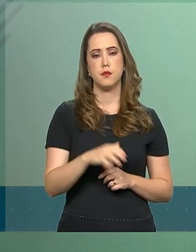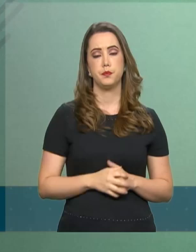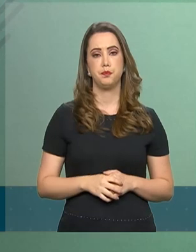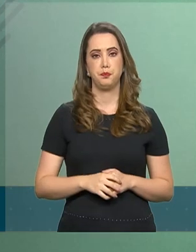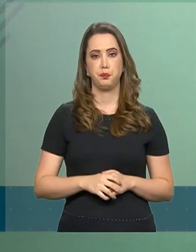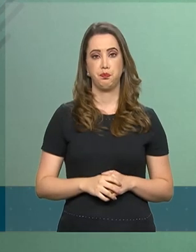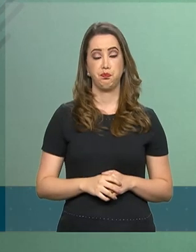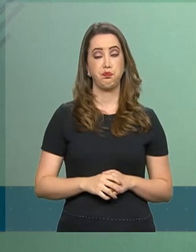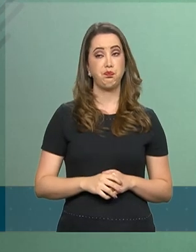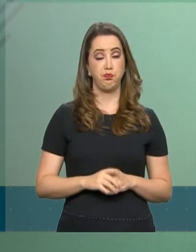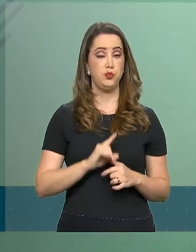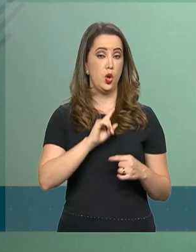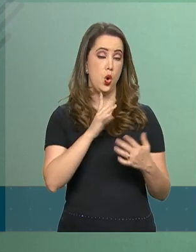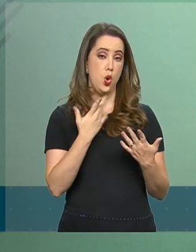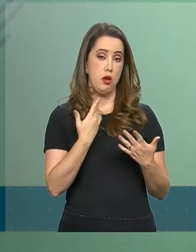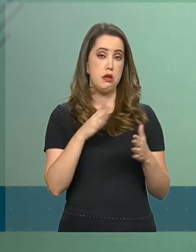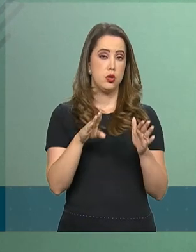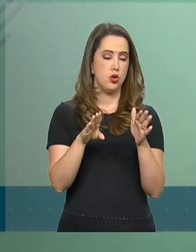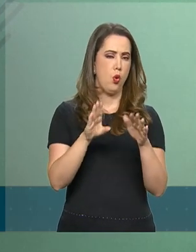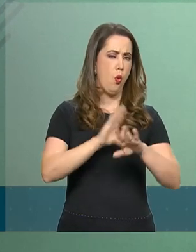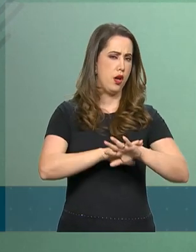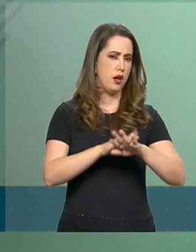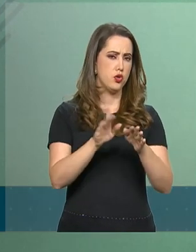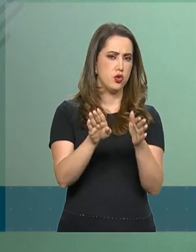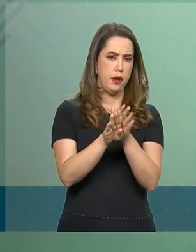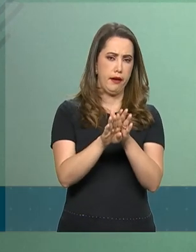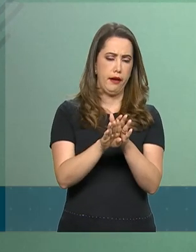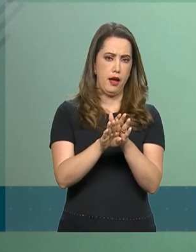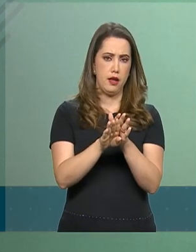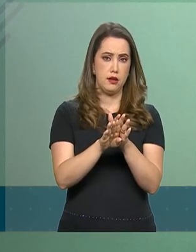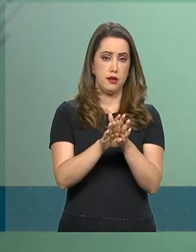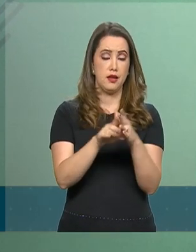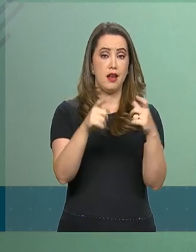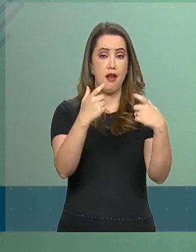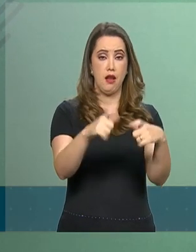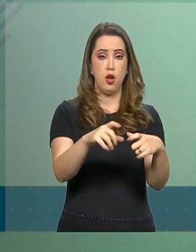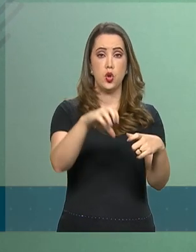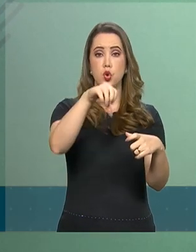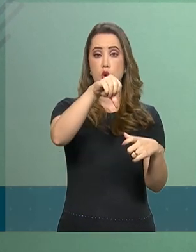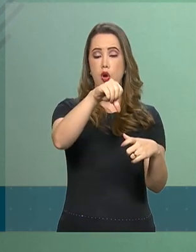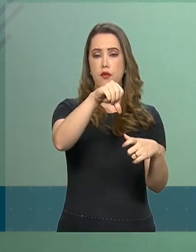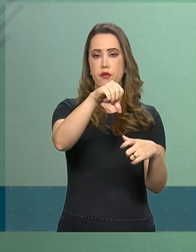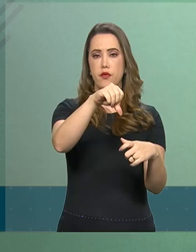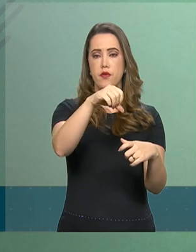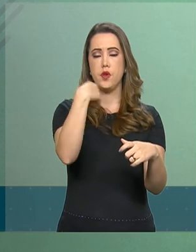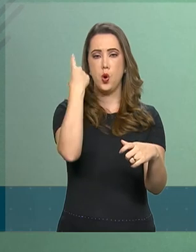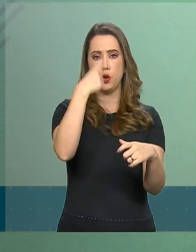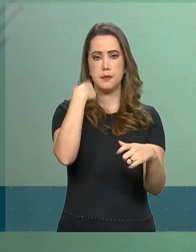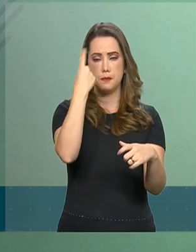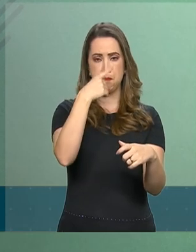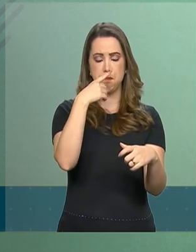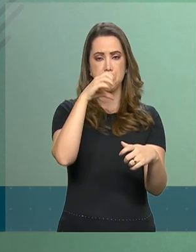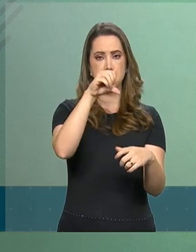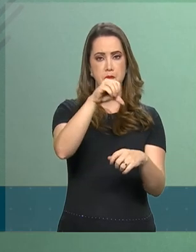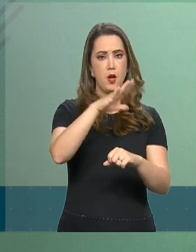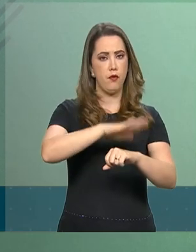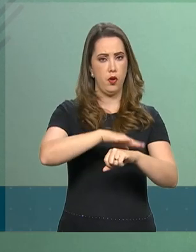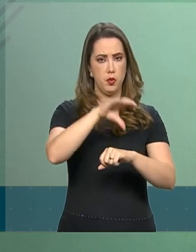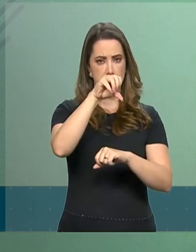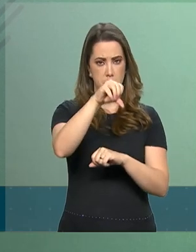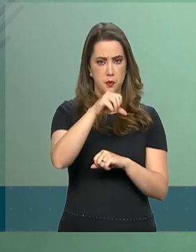a previsão de chegada da las horário local 9 horas e